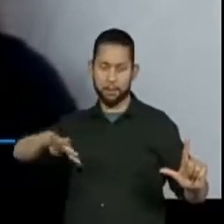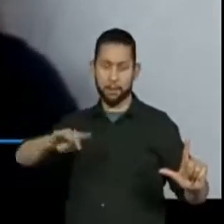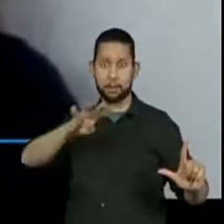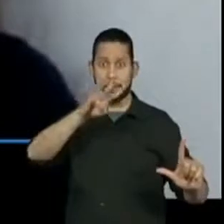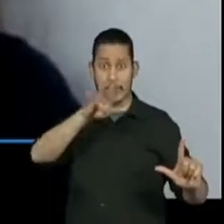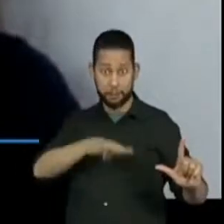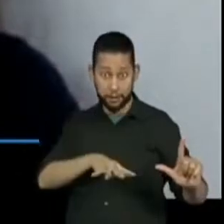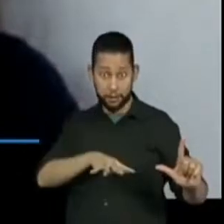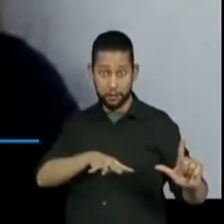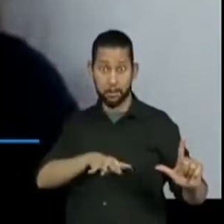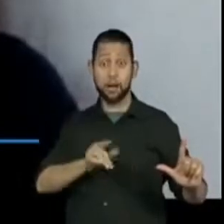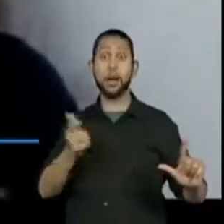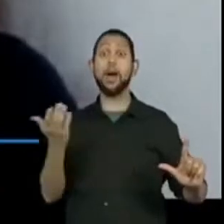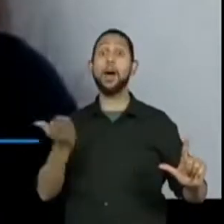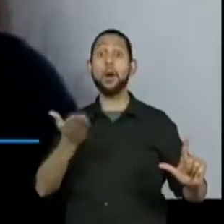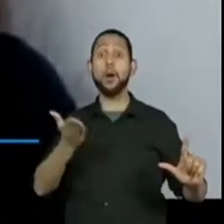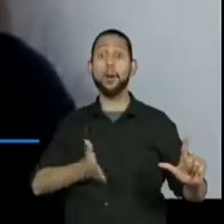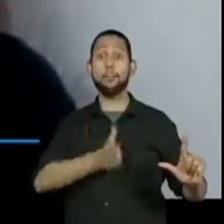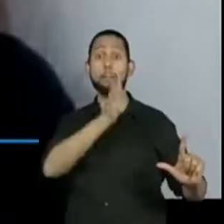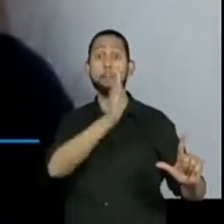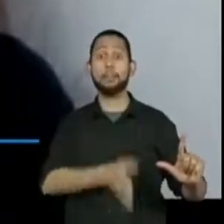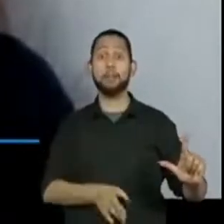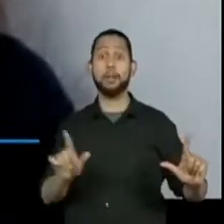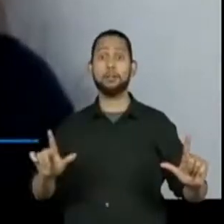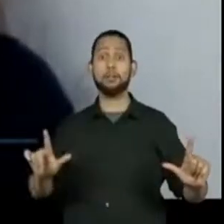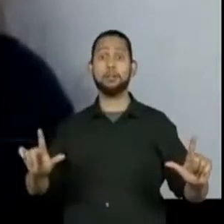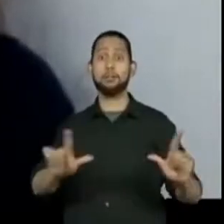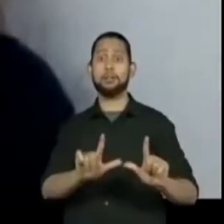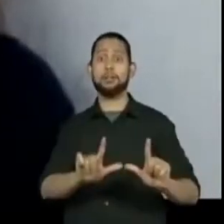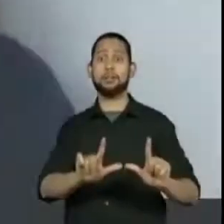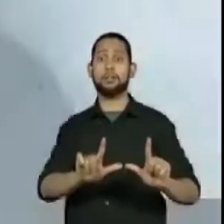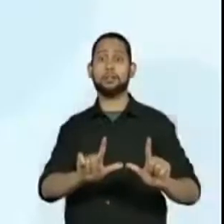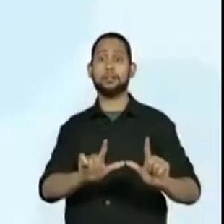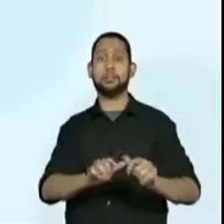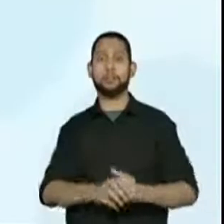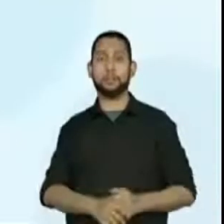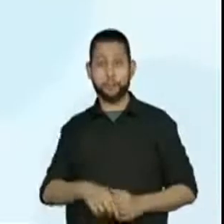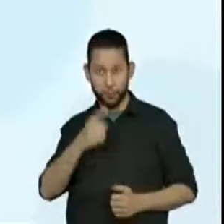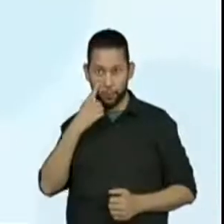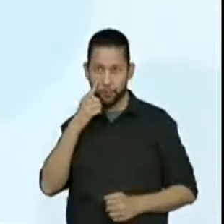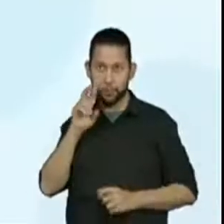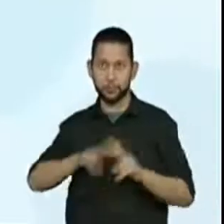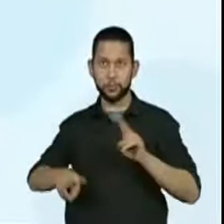para 100. Então vamos olhar como é que vai ficar?